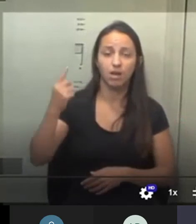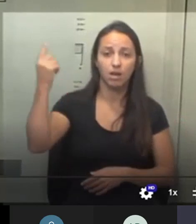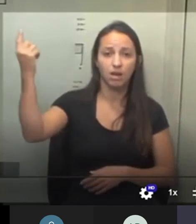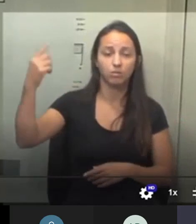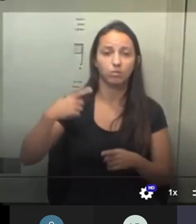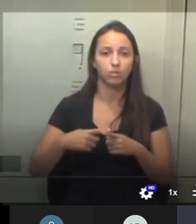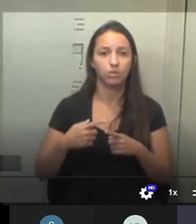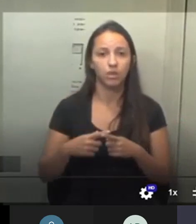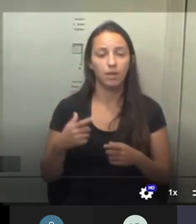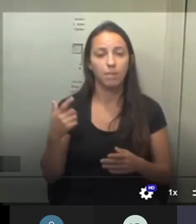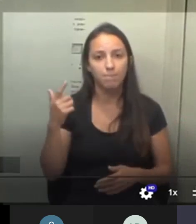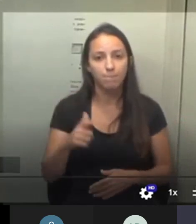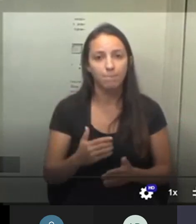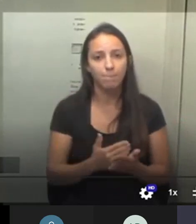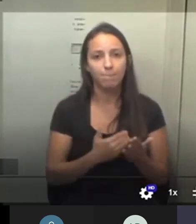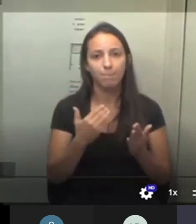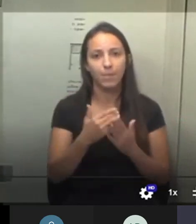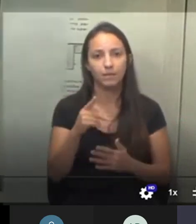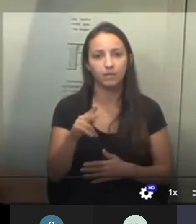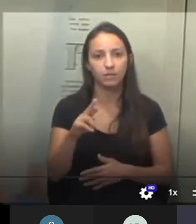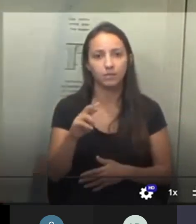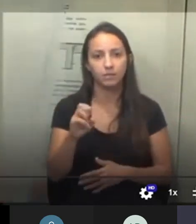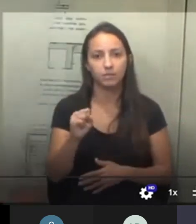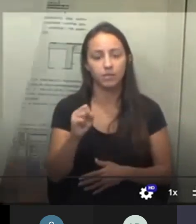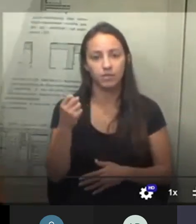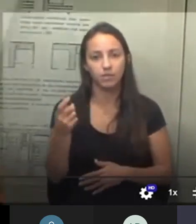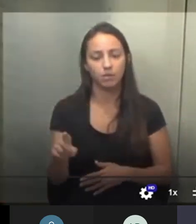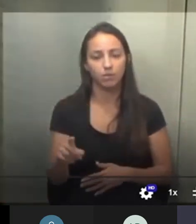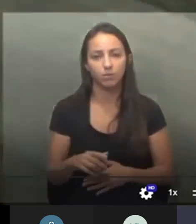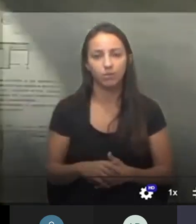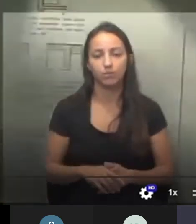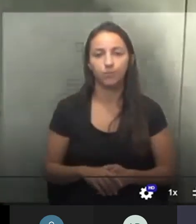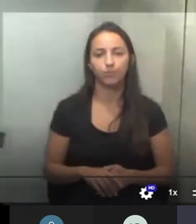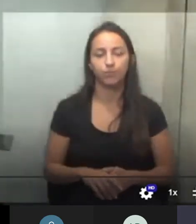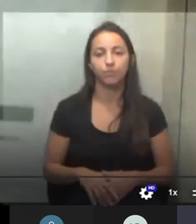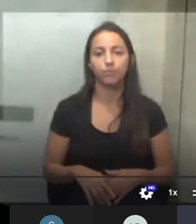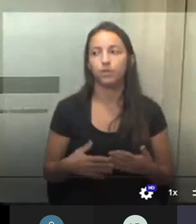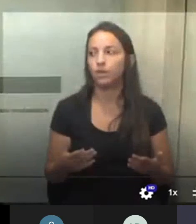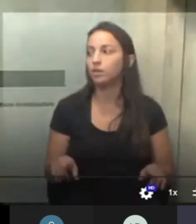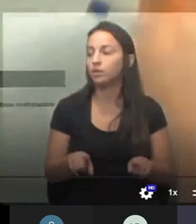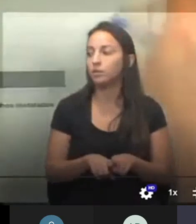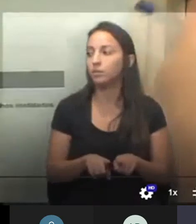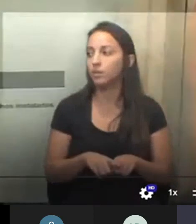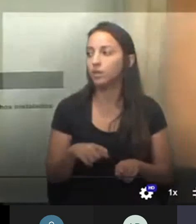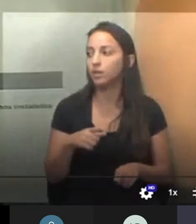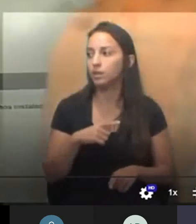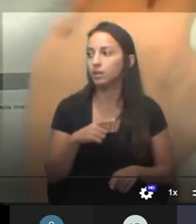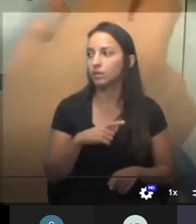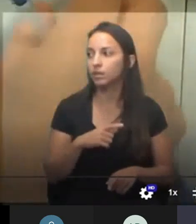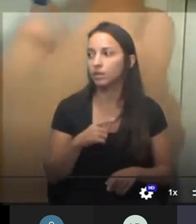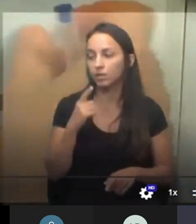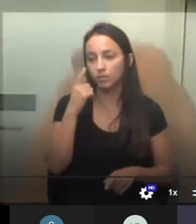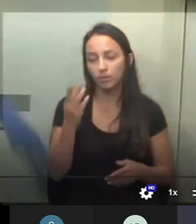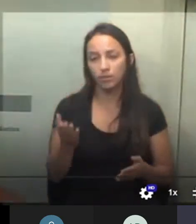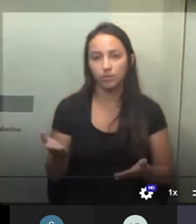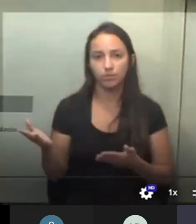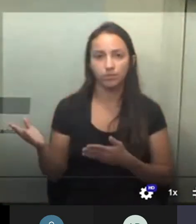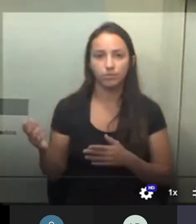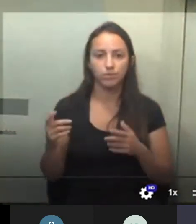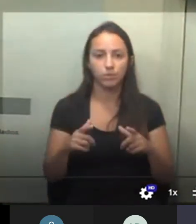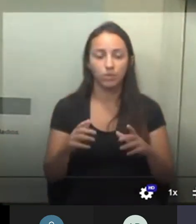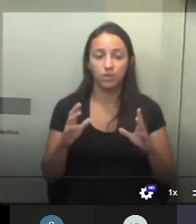e melhor vai conseguir distribuir, tá ok? Para este, tem também um ambiente de